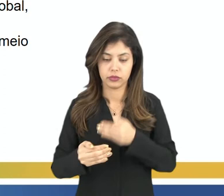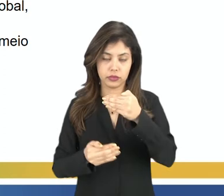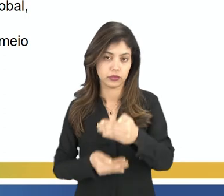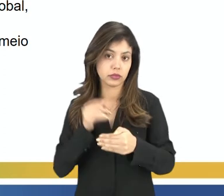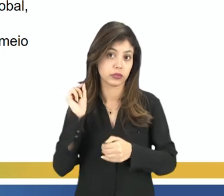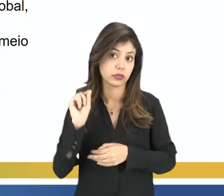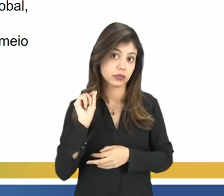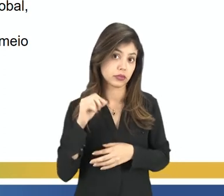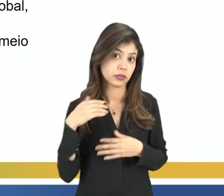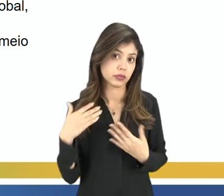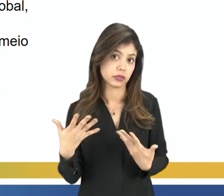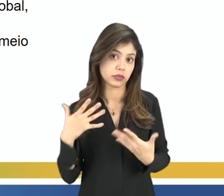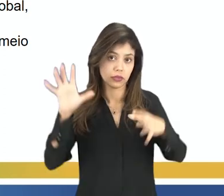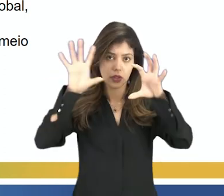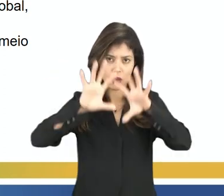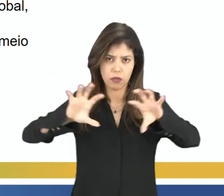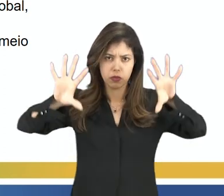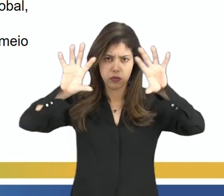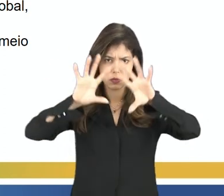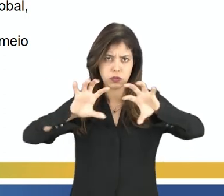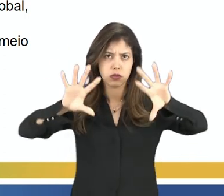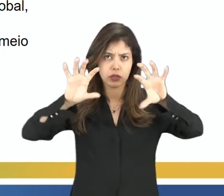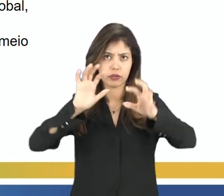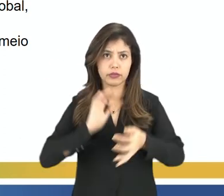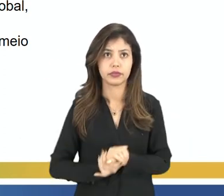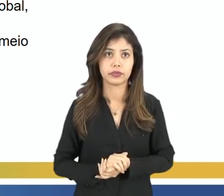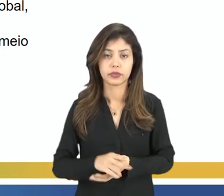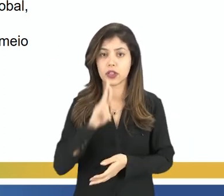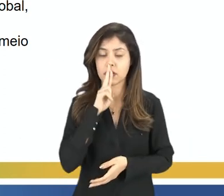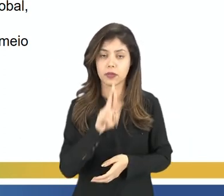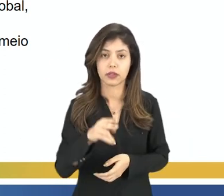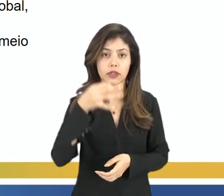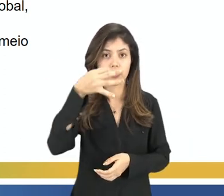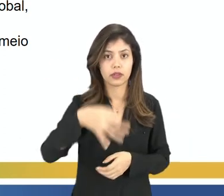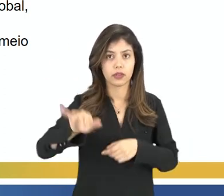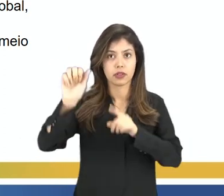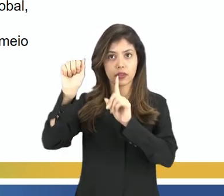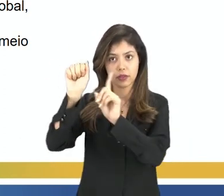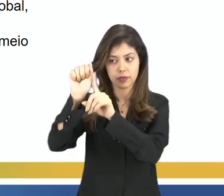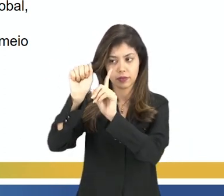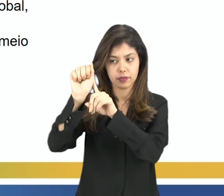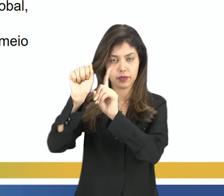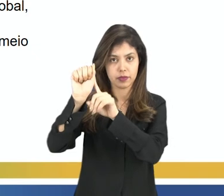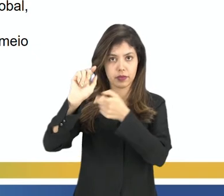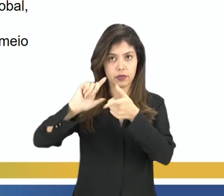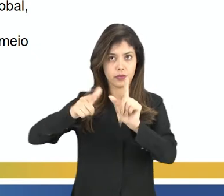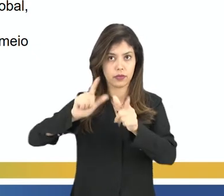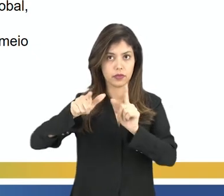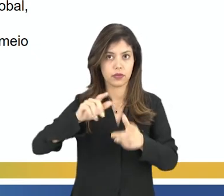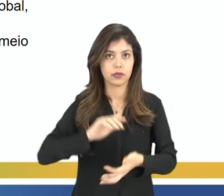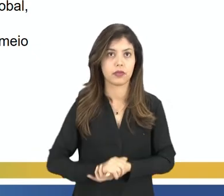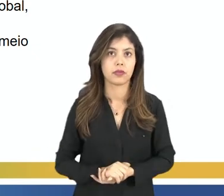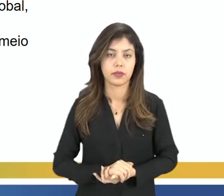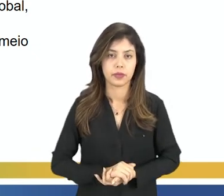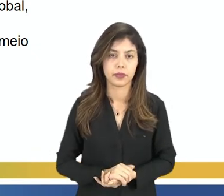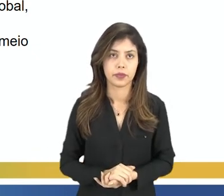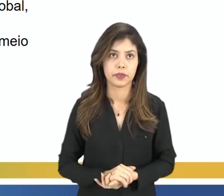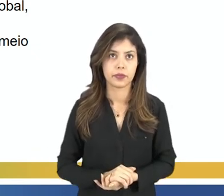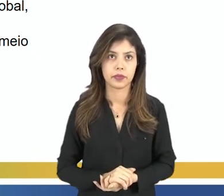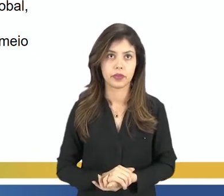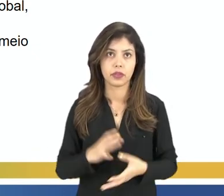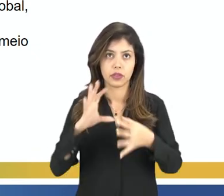metano é o que um dos gases estufas tão resposta correta letra A o metano